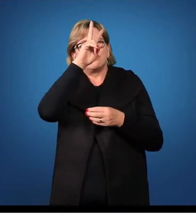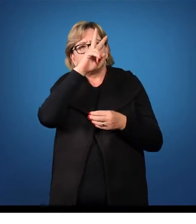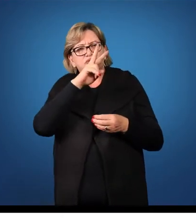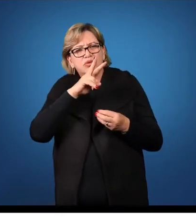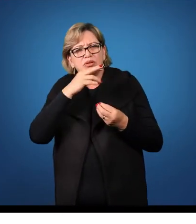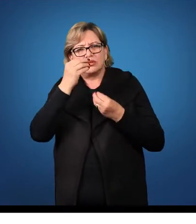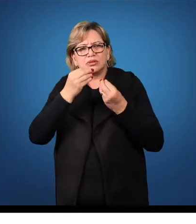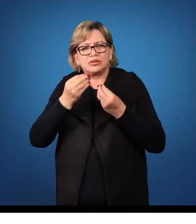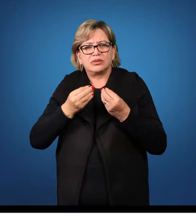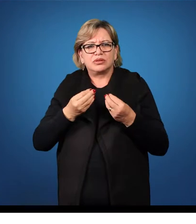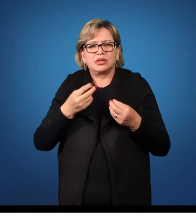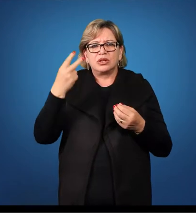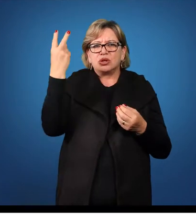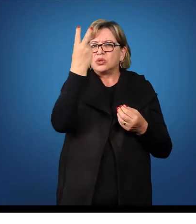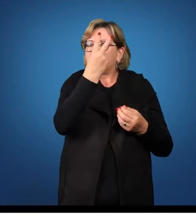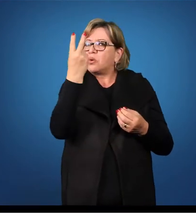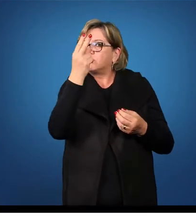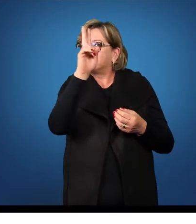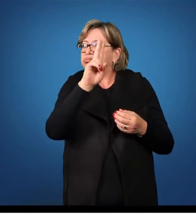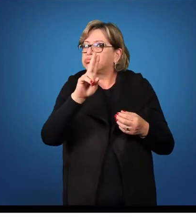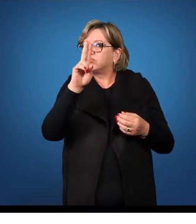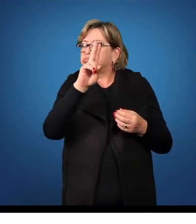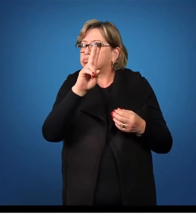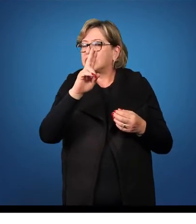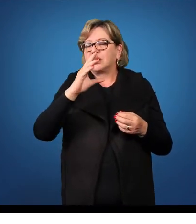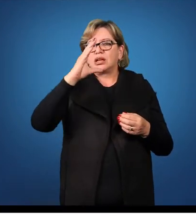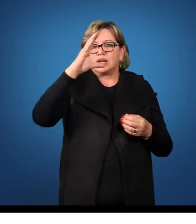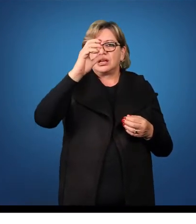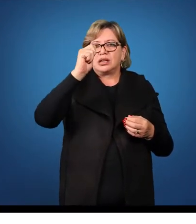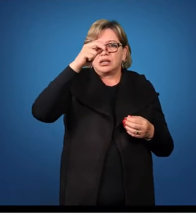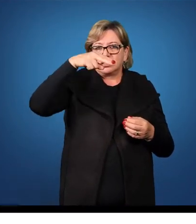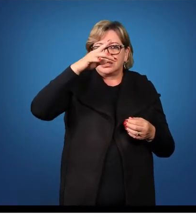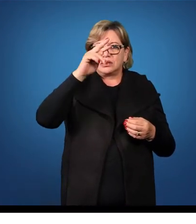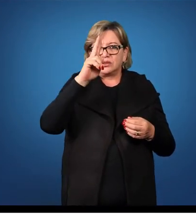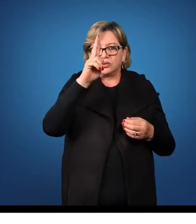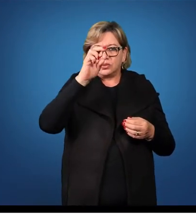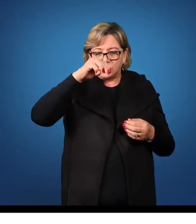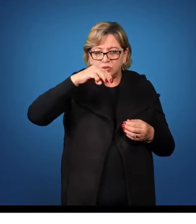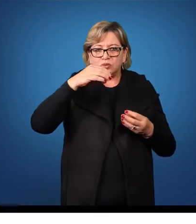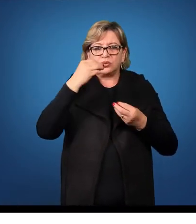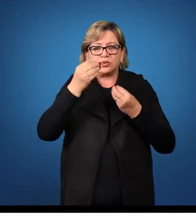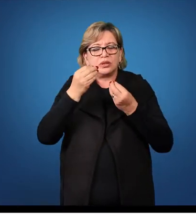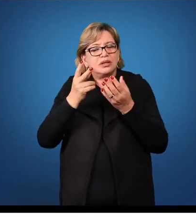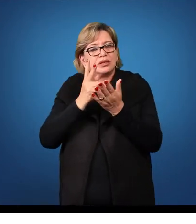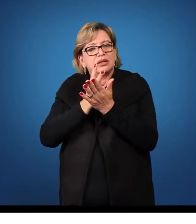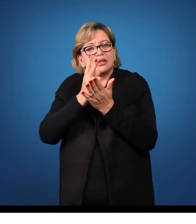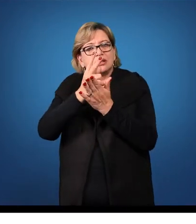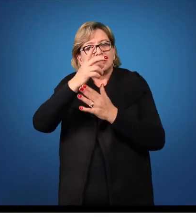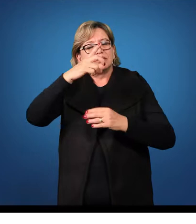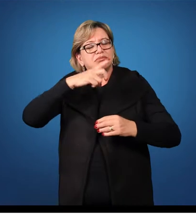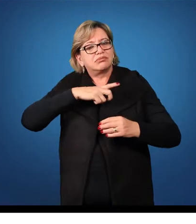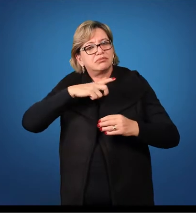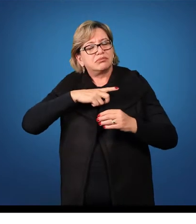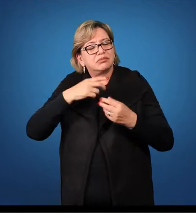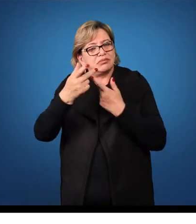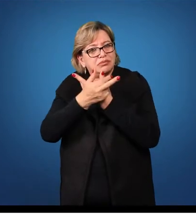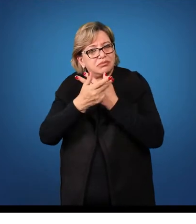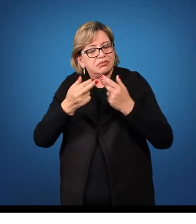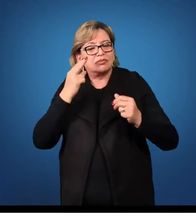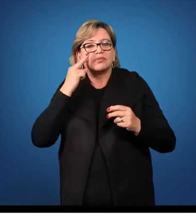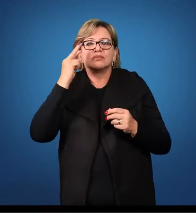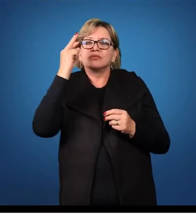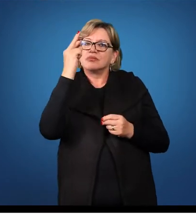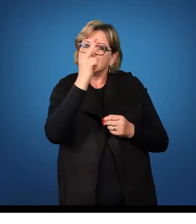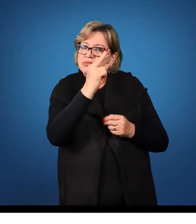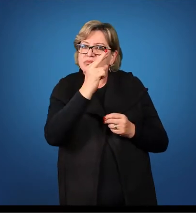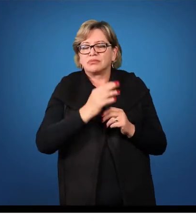2 usa que canto o cante bus negativo no acusativo cantos